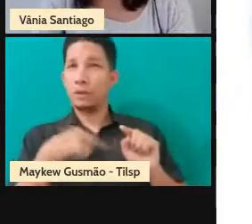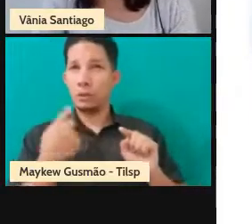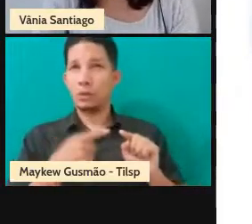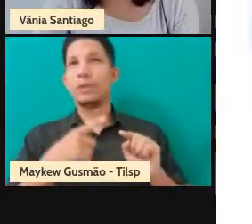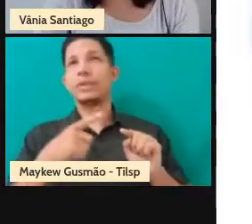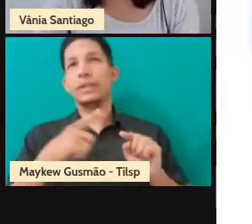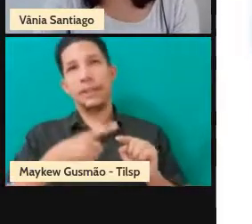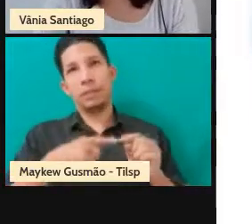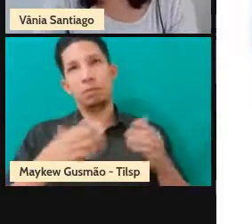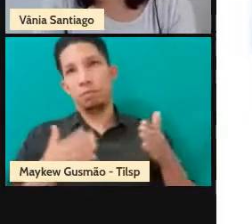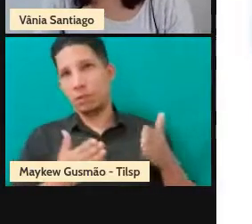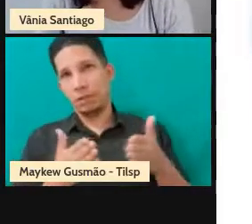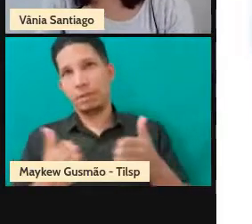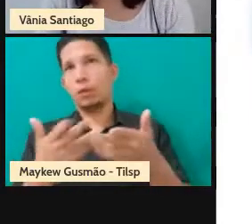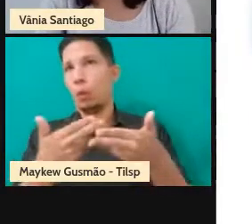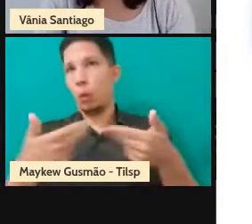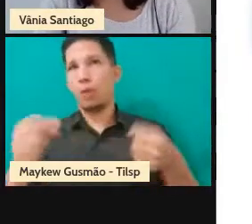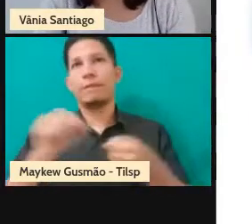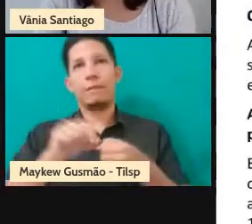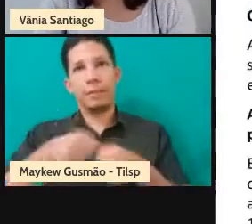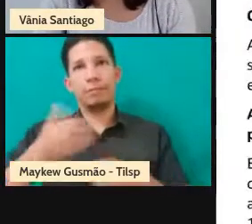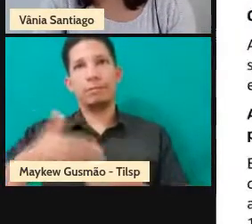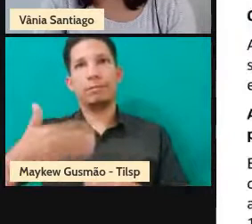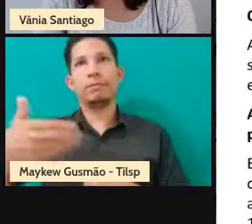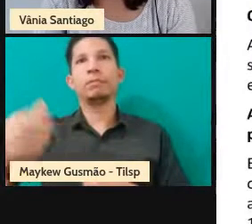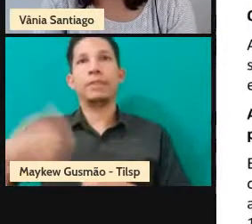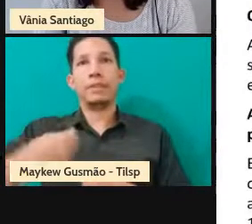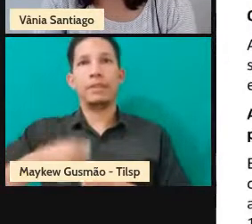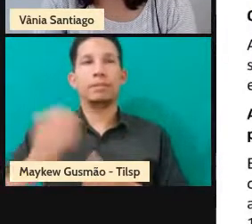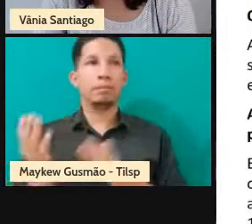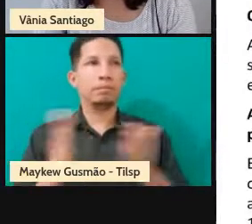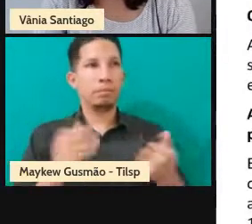ainda. Pode passar.